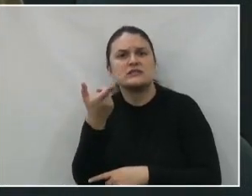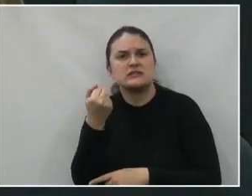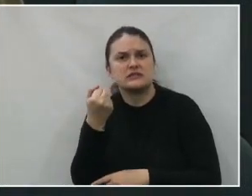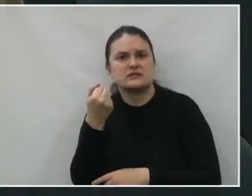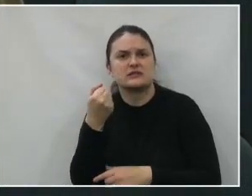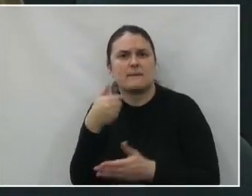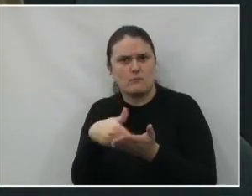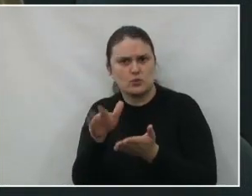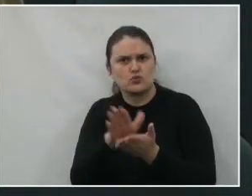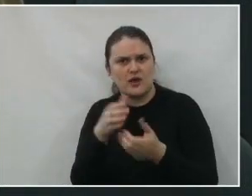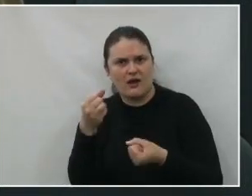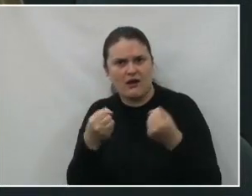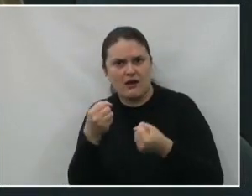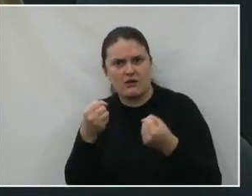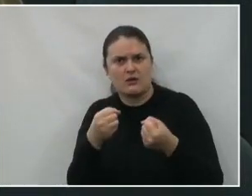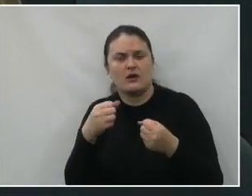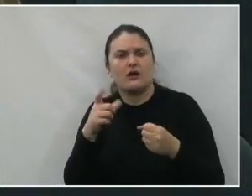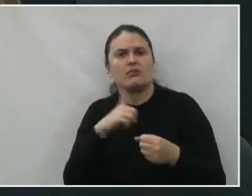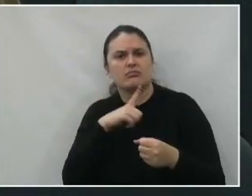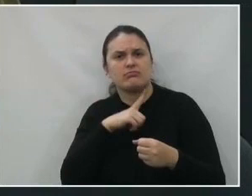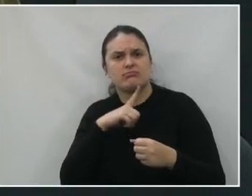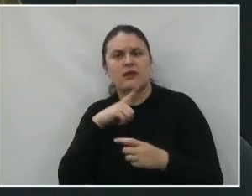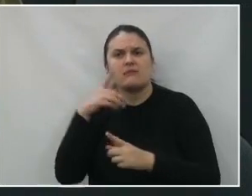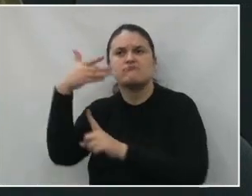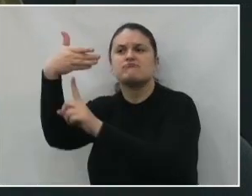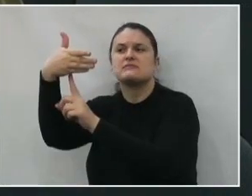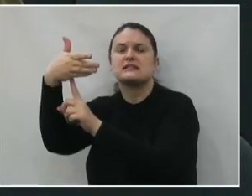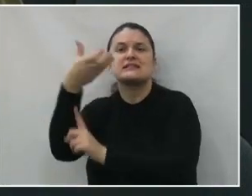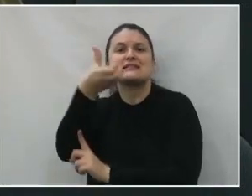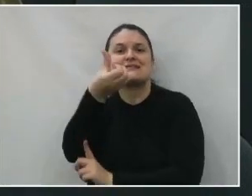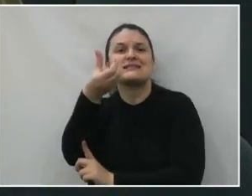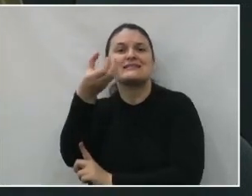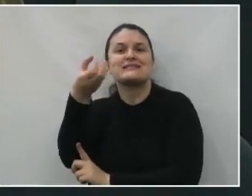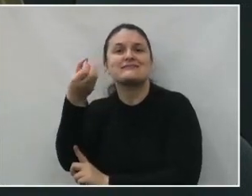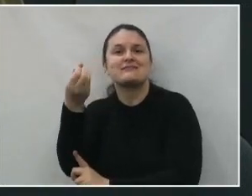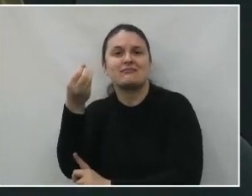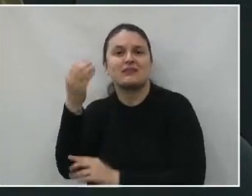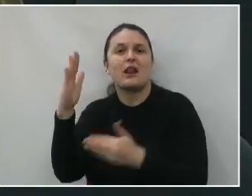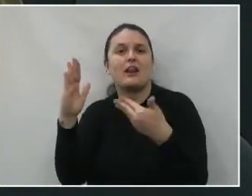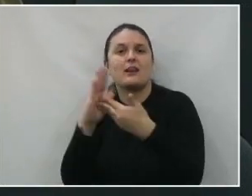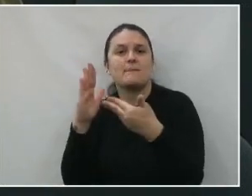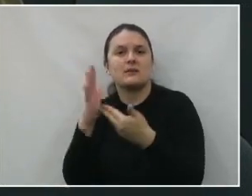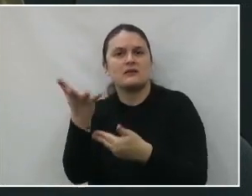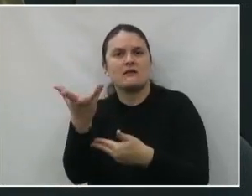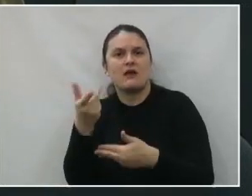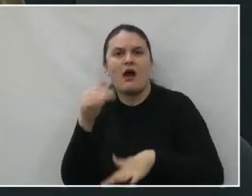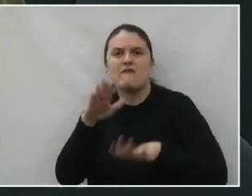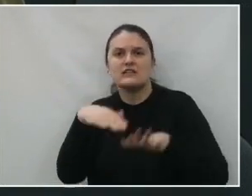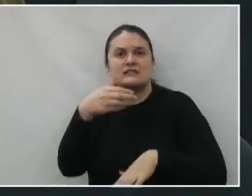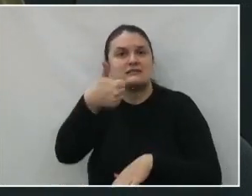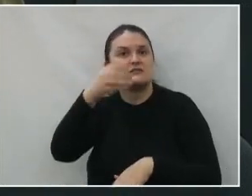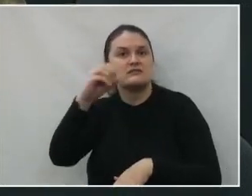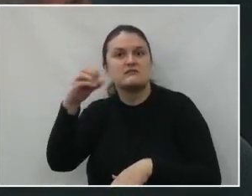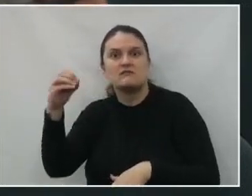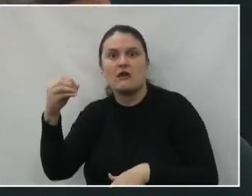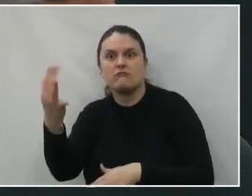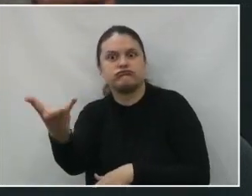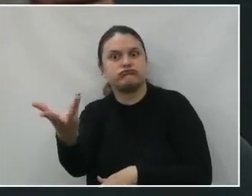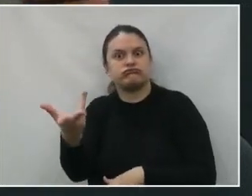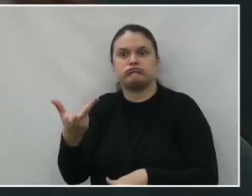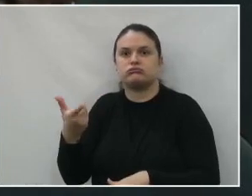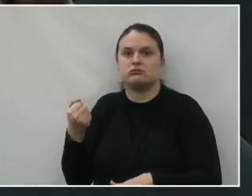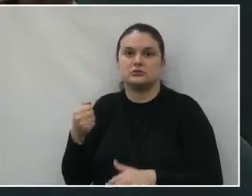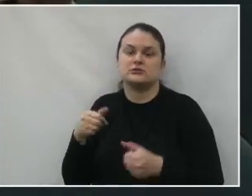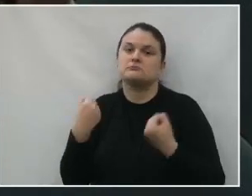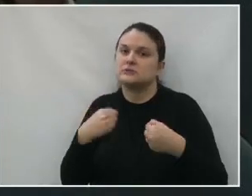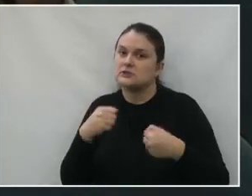Munhoz, tem a placa de 60 lá, mas o pessoal passa 80, 90, 100 por hora, então não adianta. Então tem que